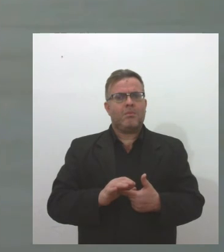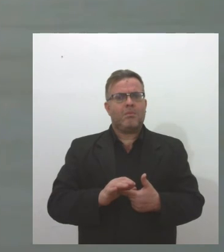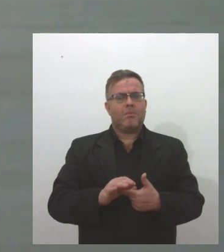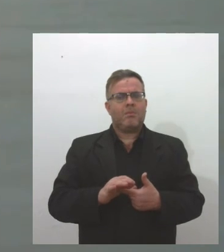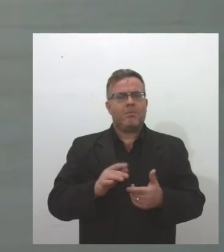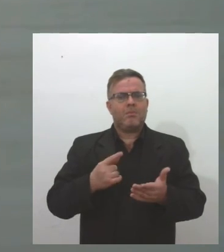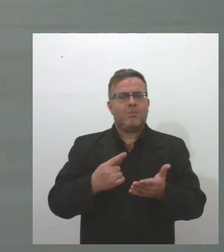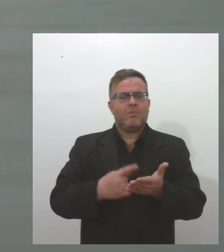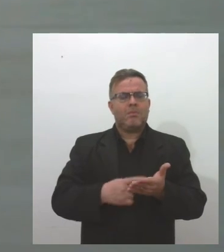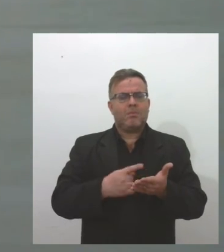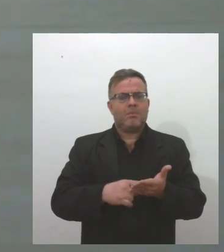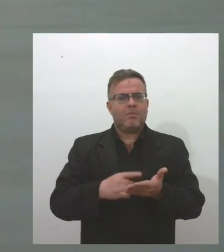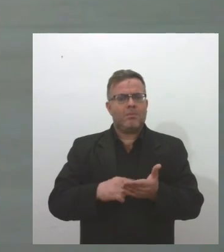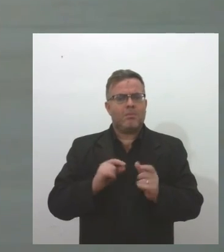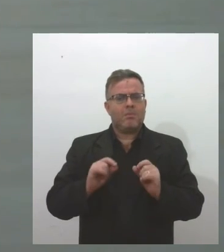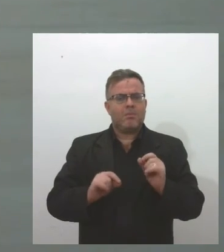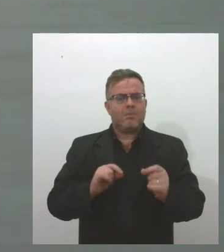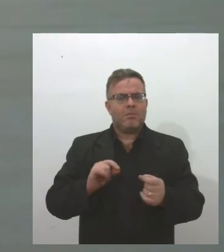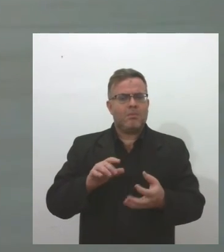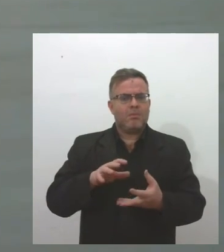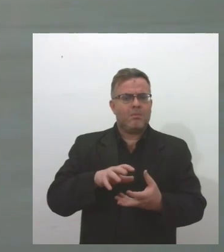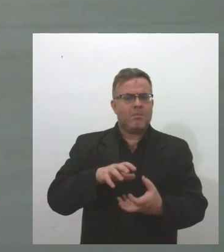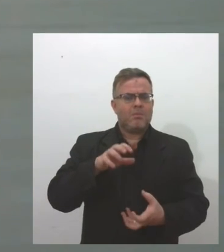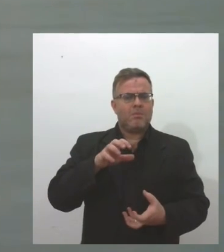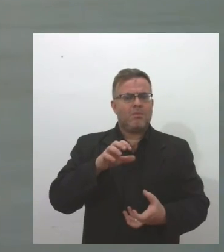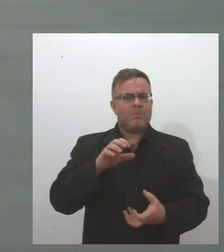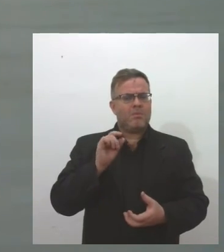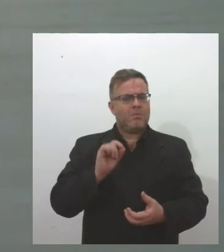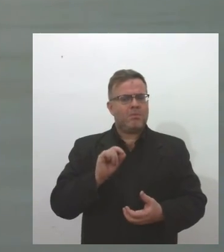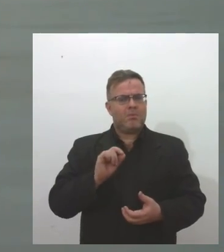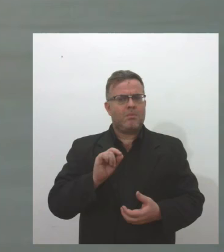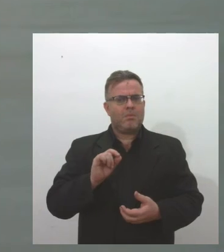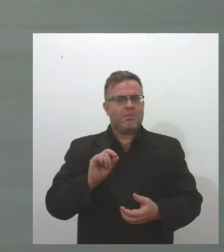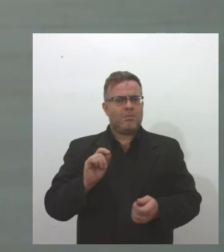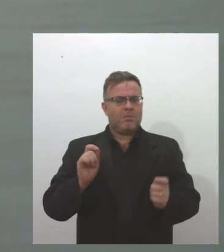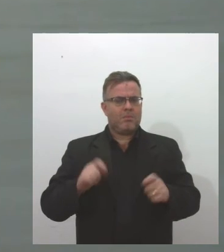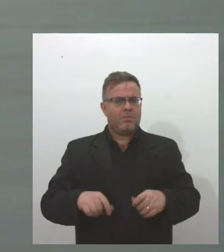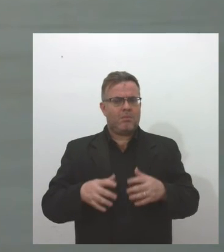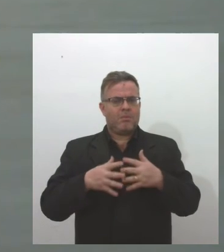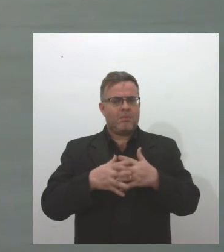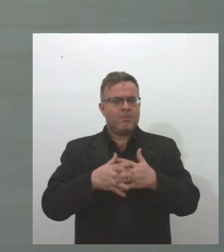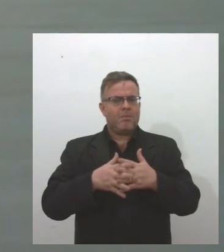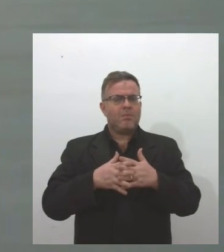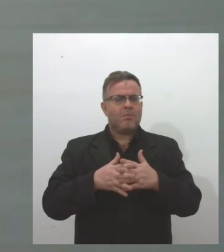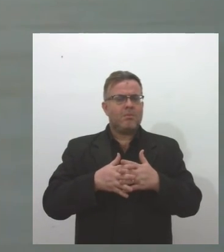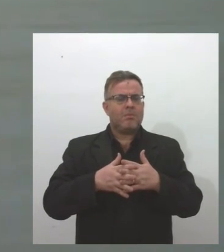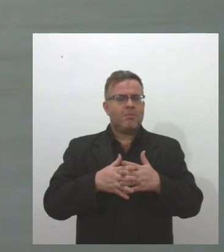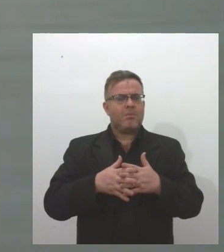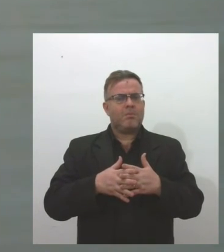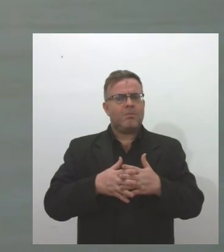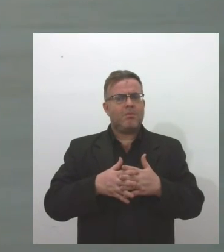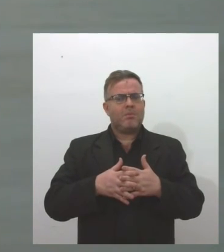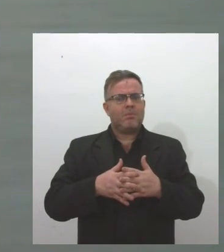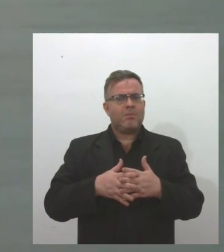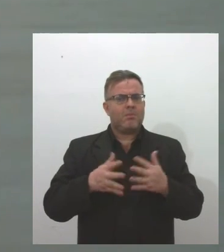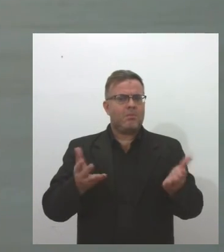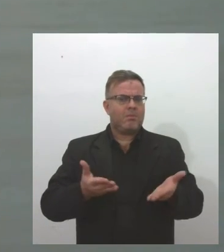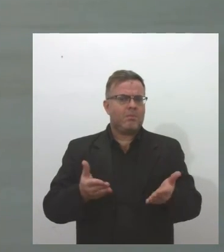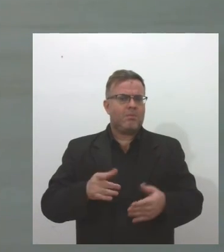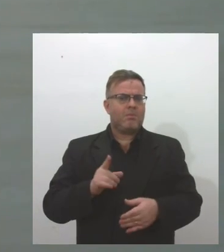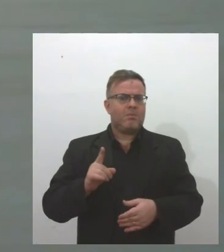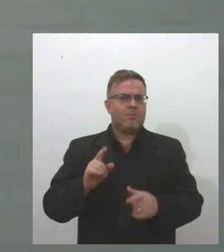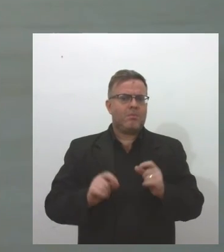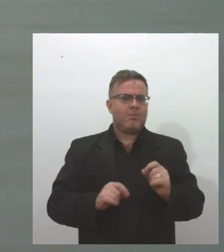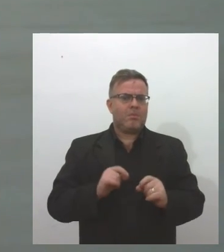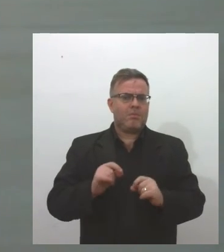E eu fico pensando nos idosos que têm que fazer a prova de vida. É uma situação bastante complicada, bastante delicada também, né? E aí eu passo a bola